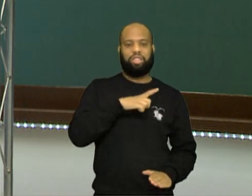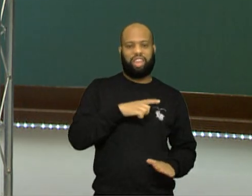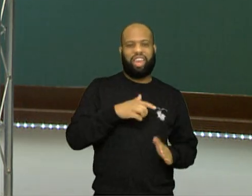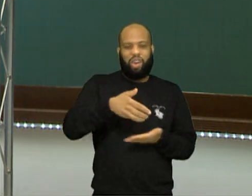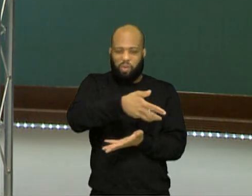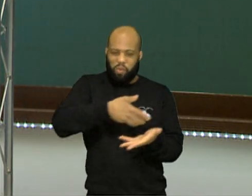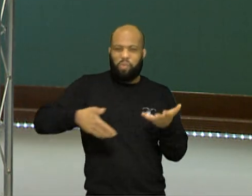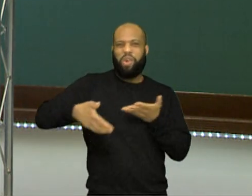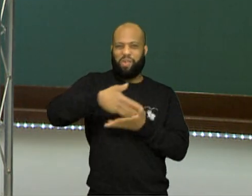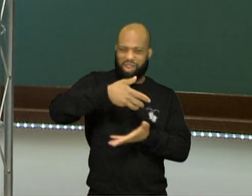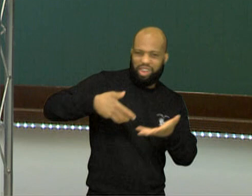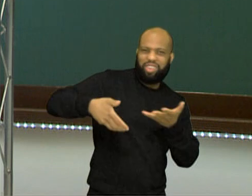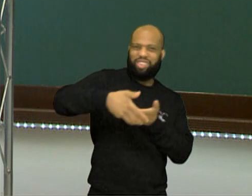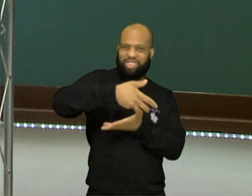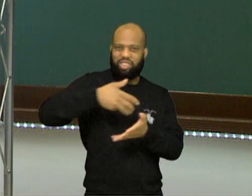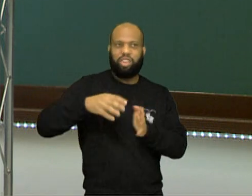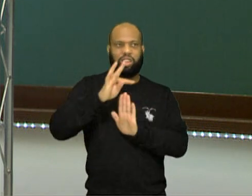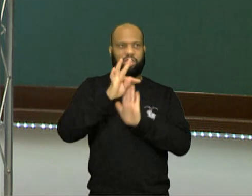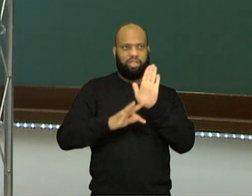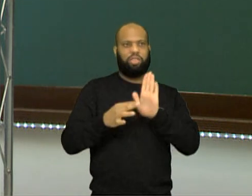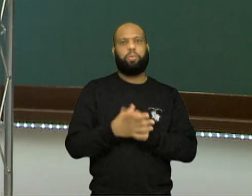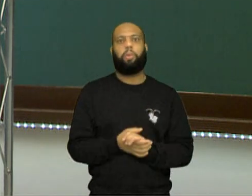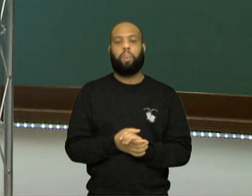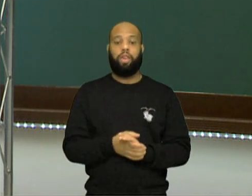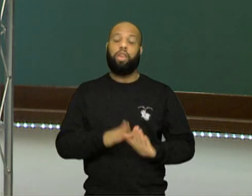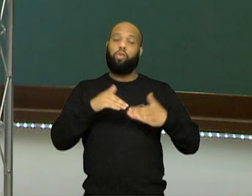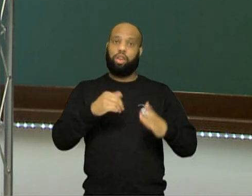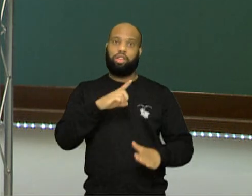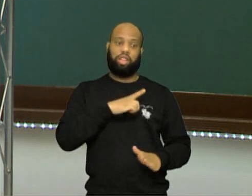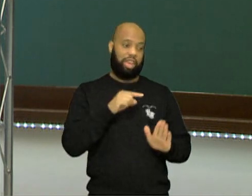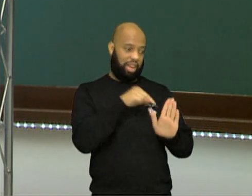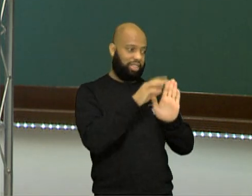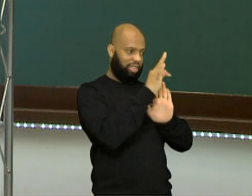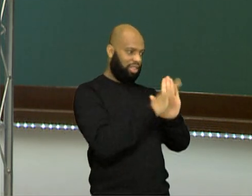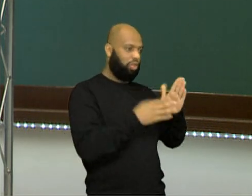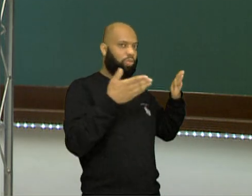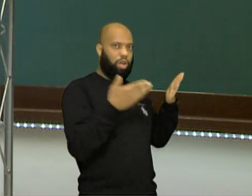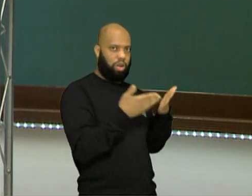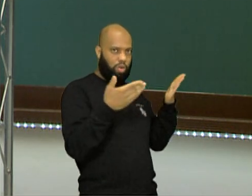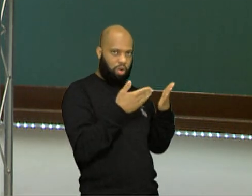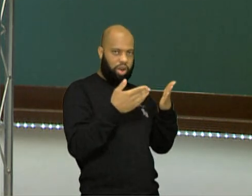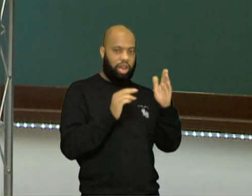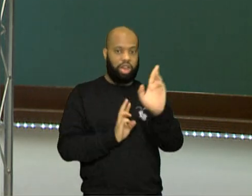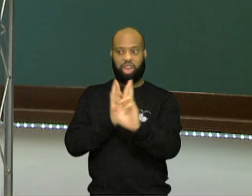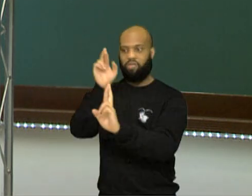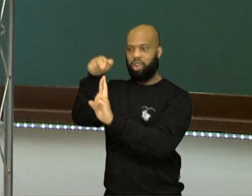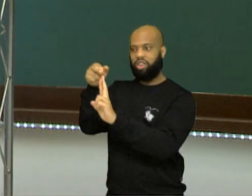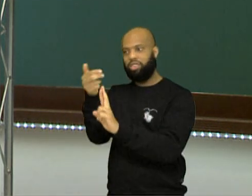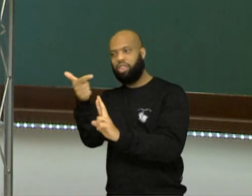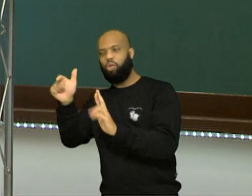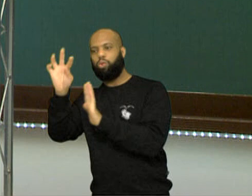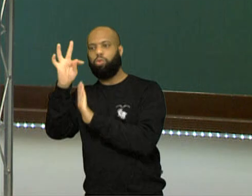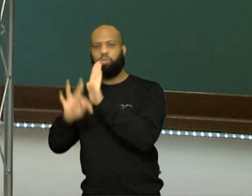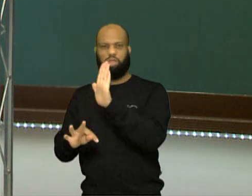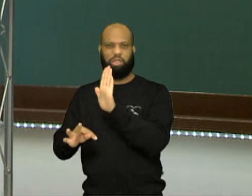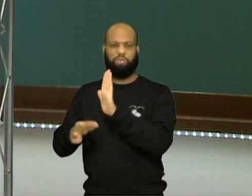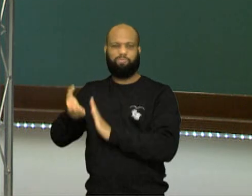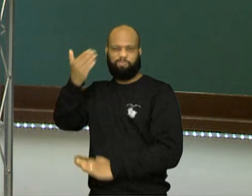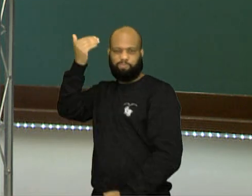textos, um mais atual que se refere a outro anterior a ele, temos a chamada intertextualidade. Então, eu tenho